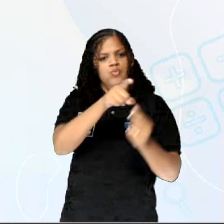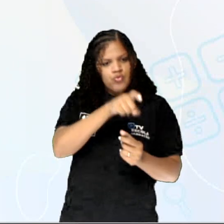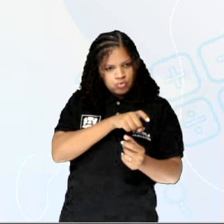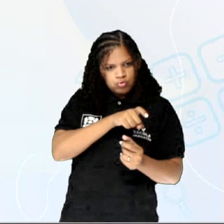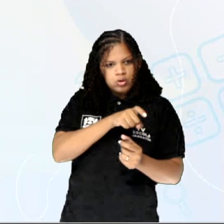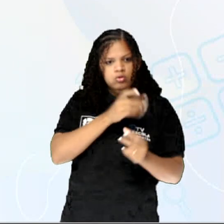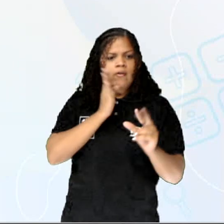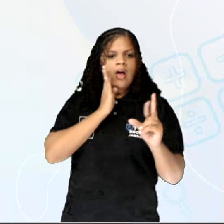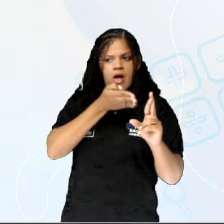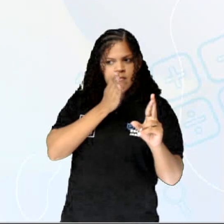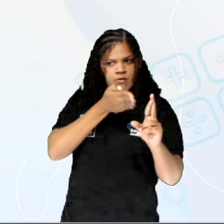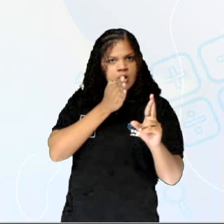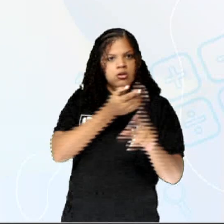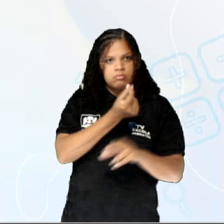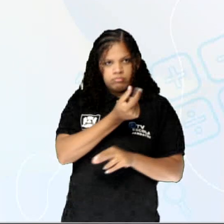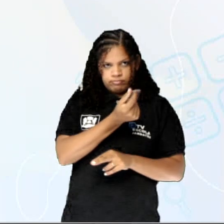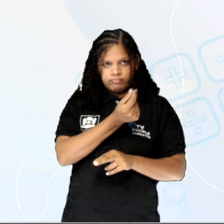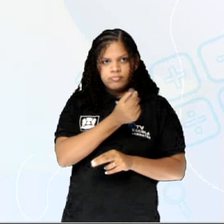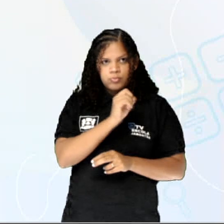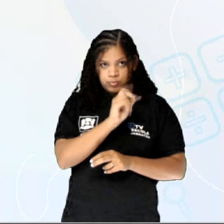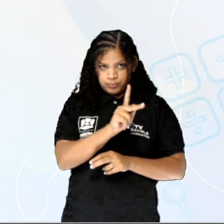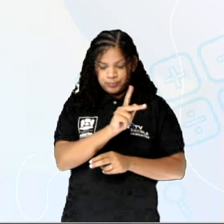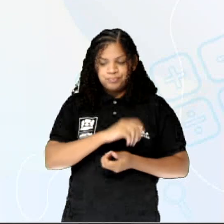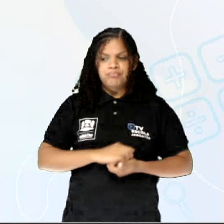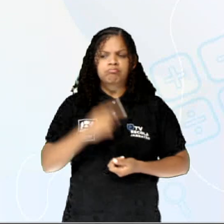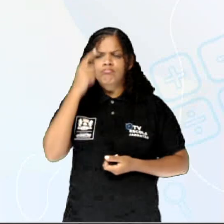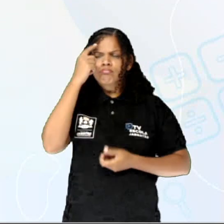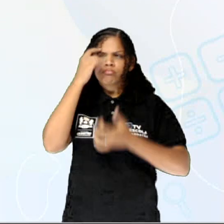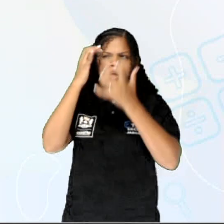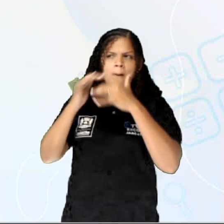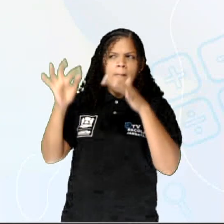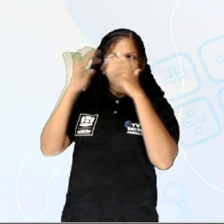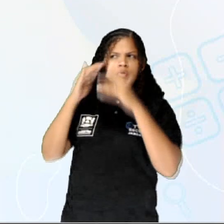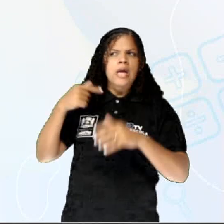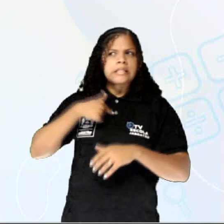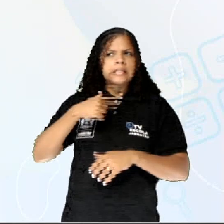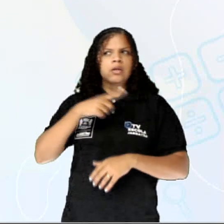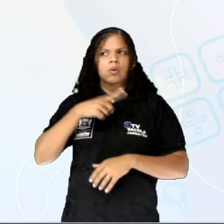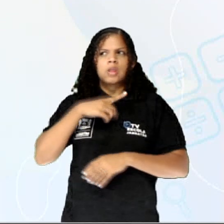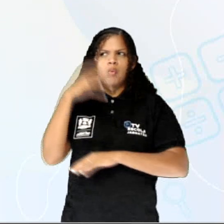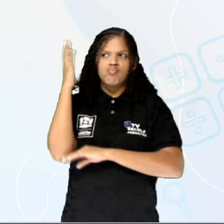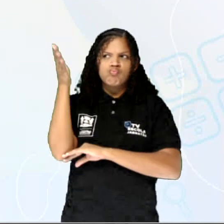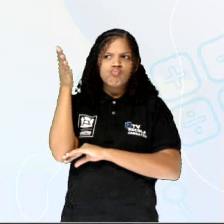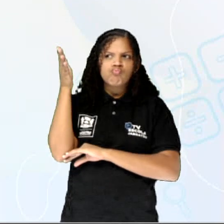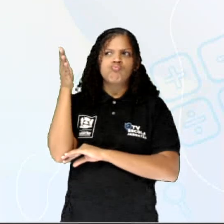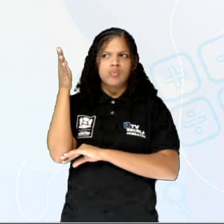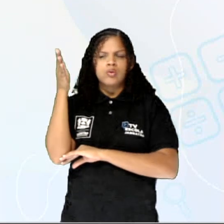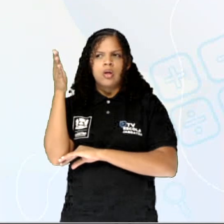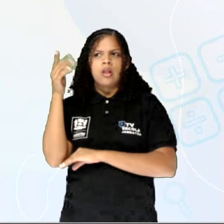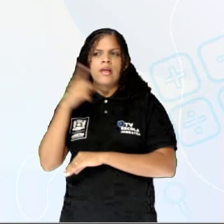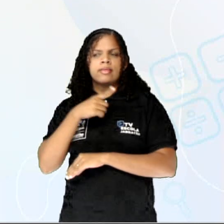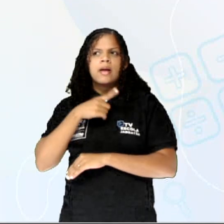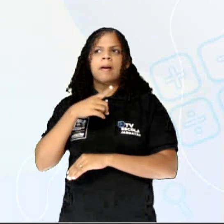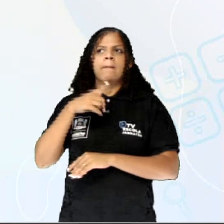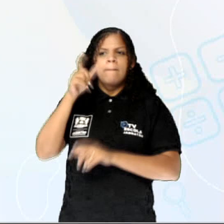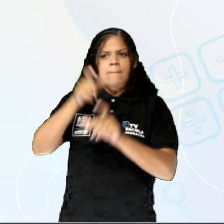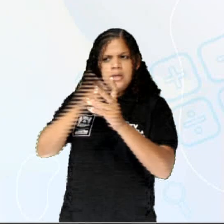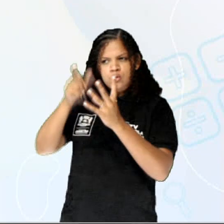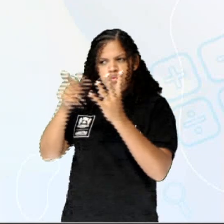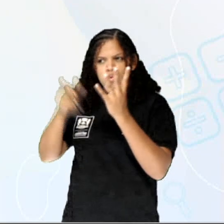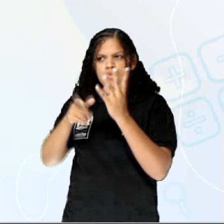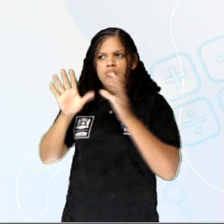que trabalhar com a mesma grandeza. Então, se ele falou 5 dias no início do enunciado, agora se eu for lá e colocar uma semana ou